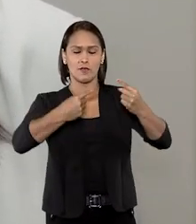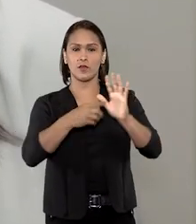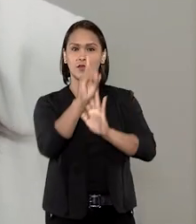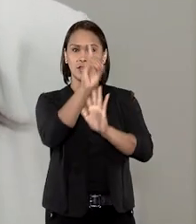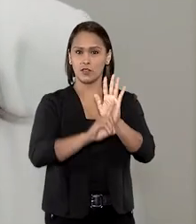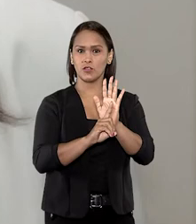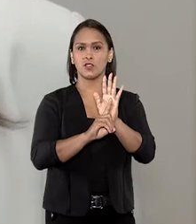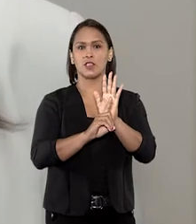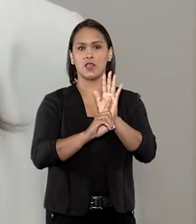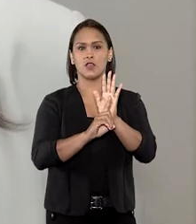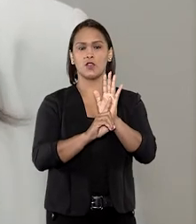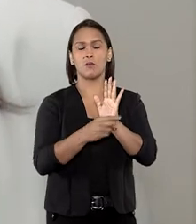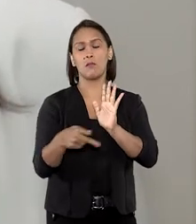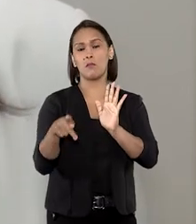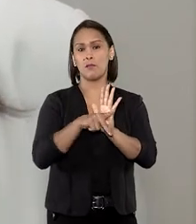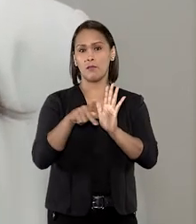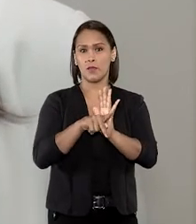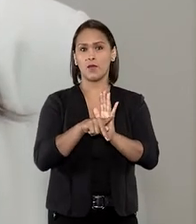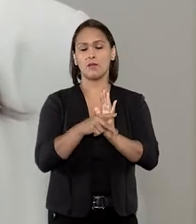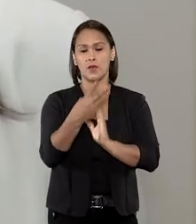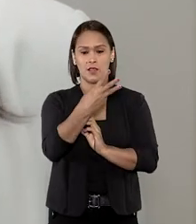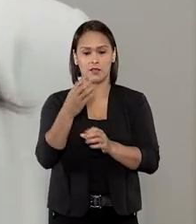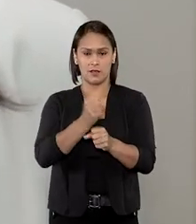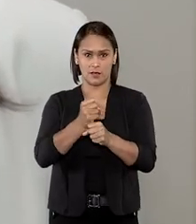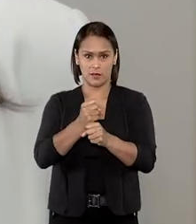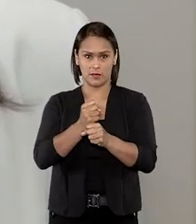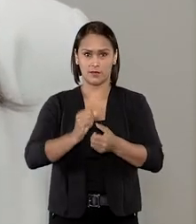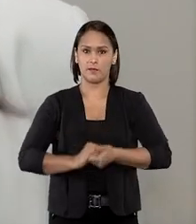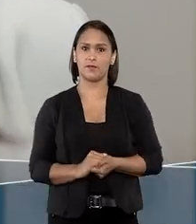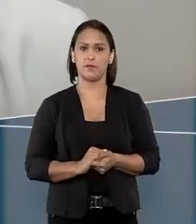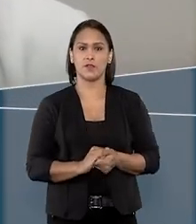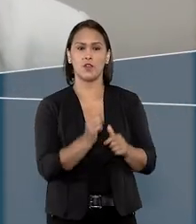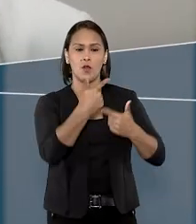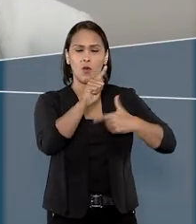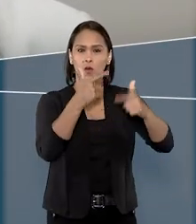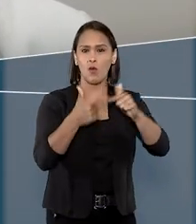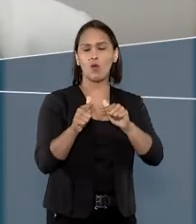a direito autoral prescreve em 3 anos.